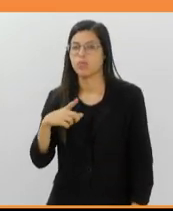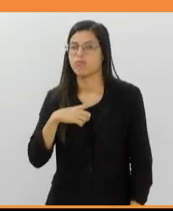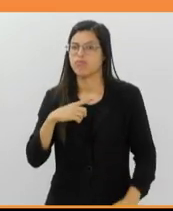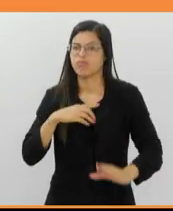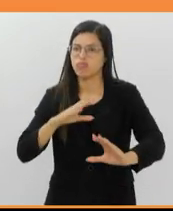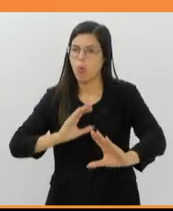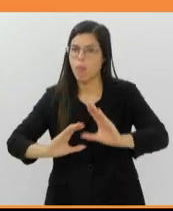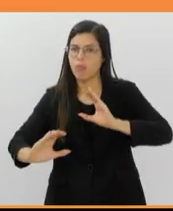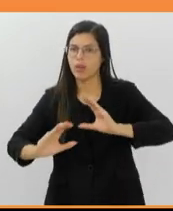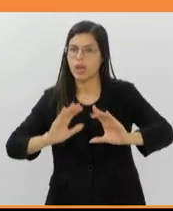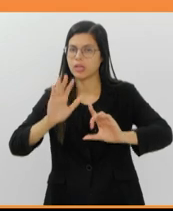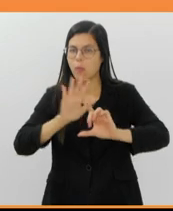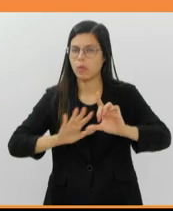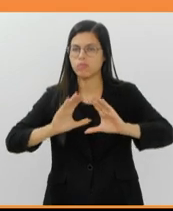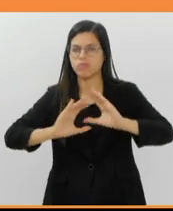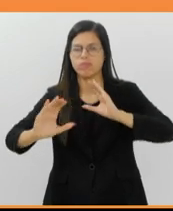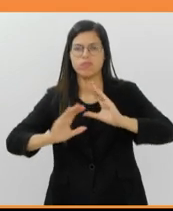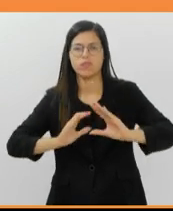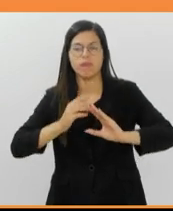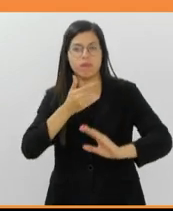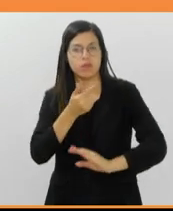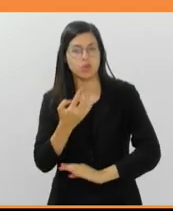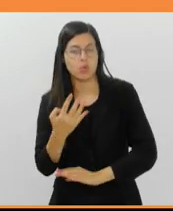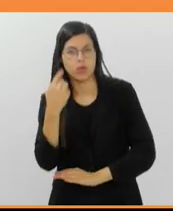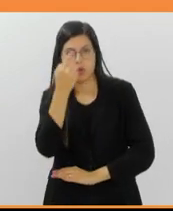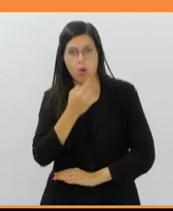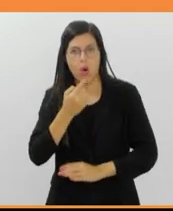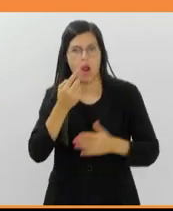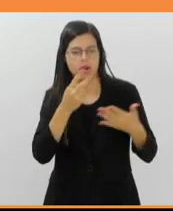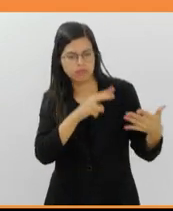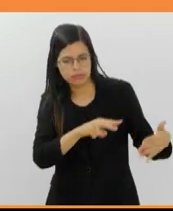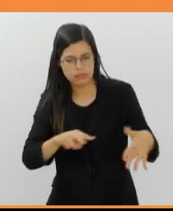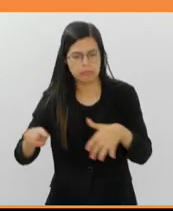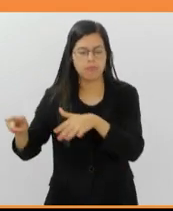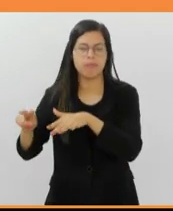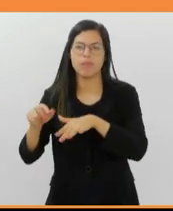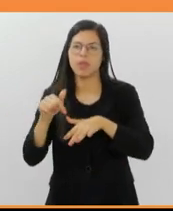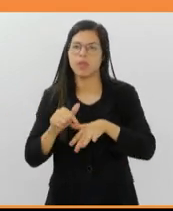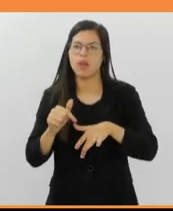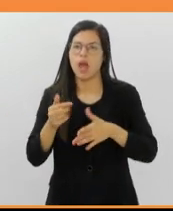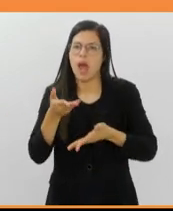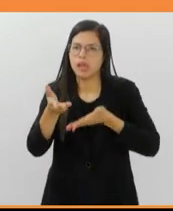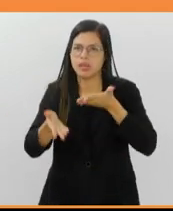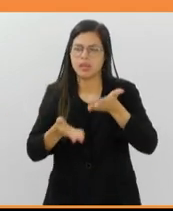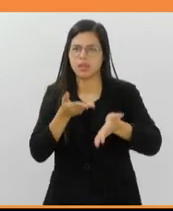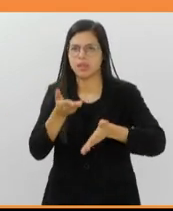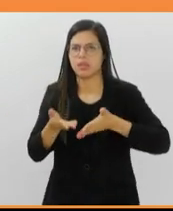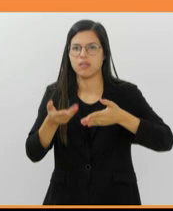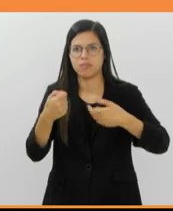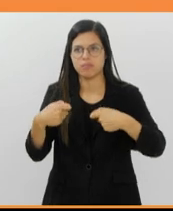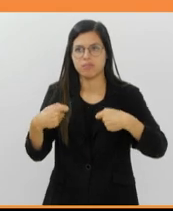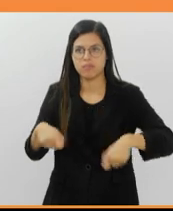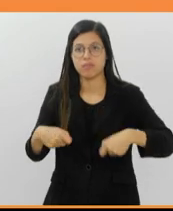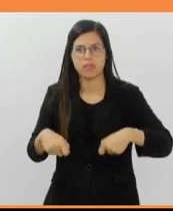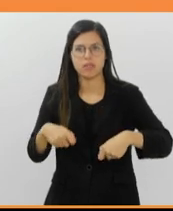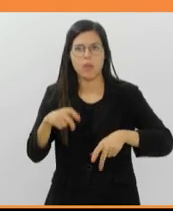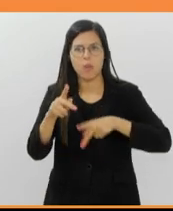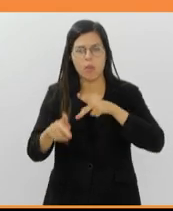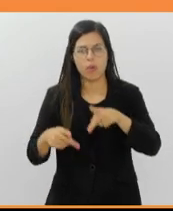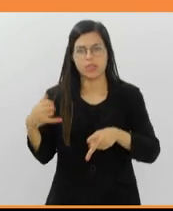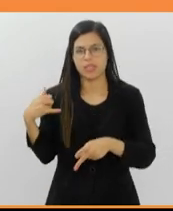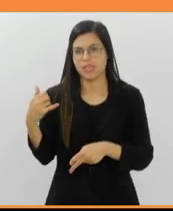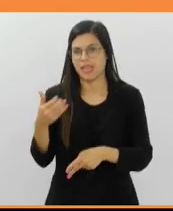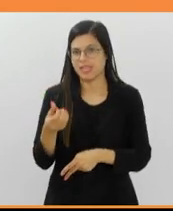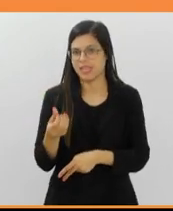comunicação 24 horas por dia, 7 dias por semana, para atender as demandas da população acima de 60